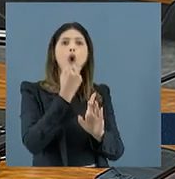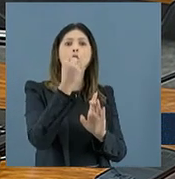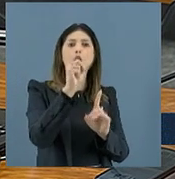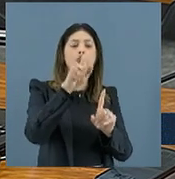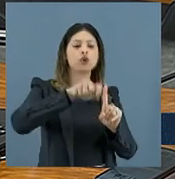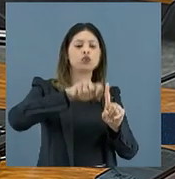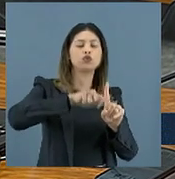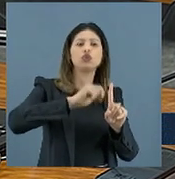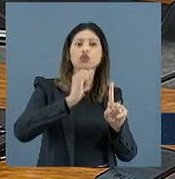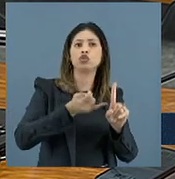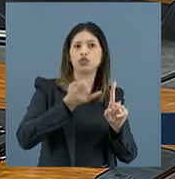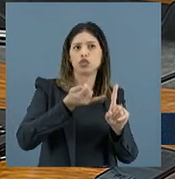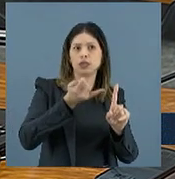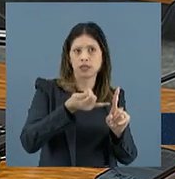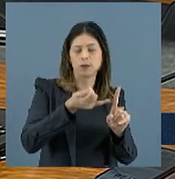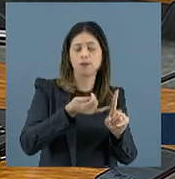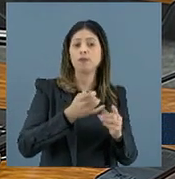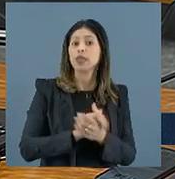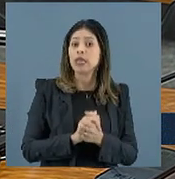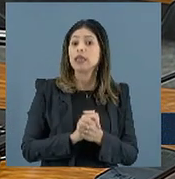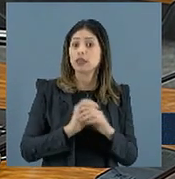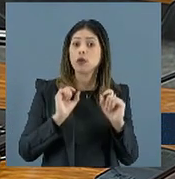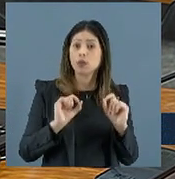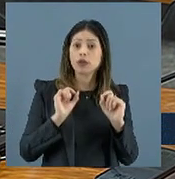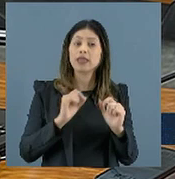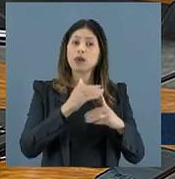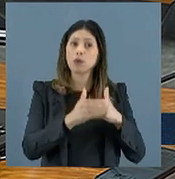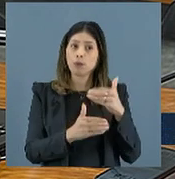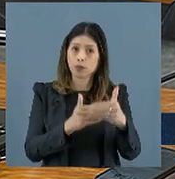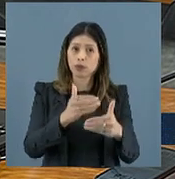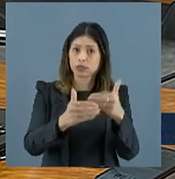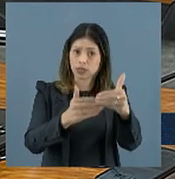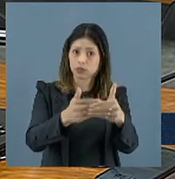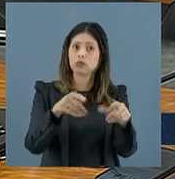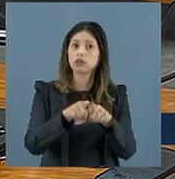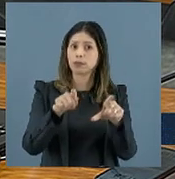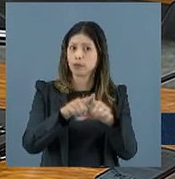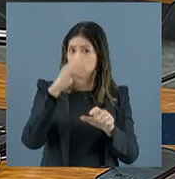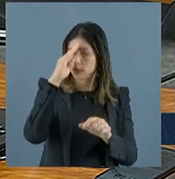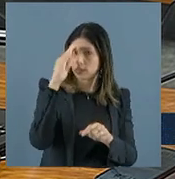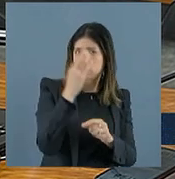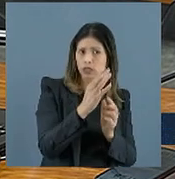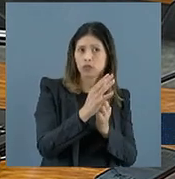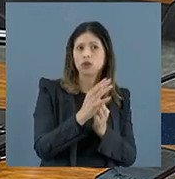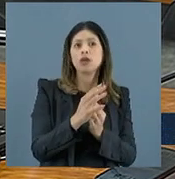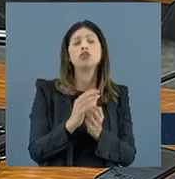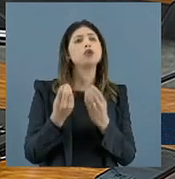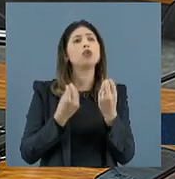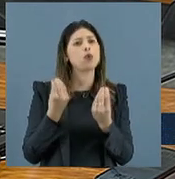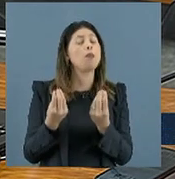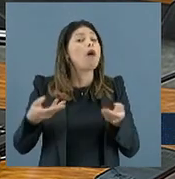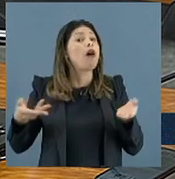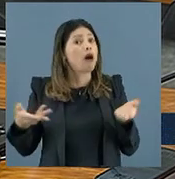constitucionais básicos, além do devido processo legal e o princípio da ampla defesa do contraditório.